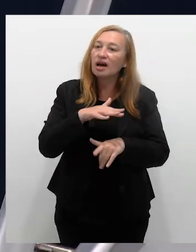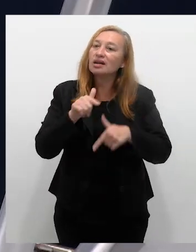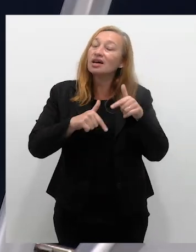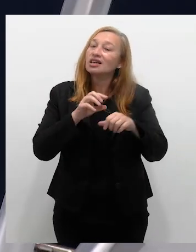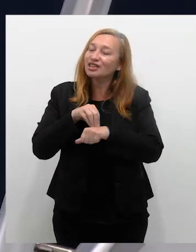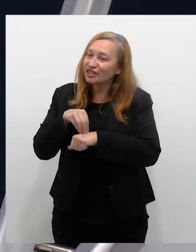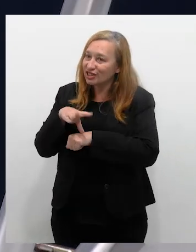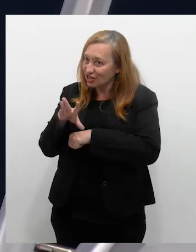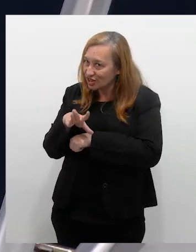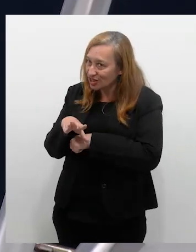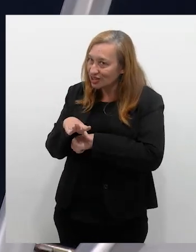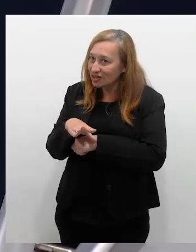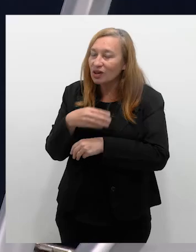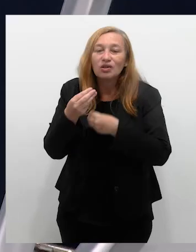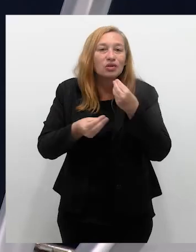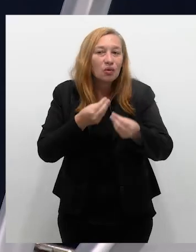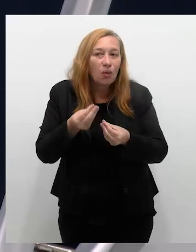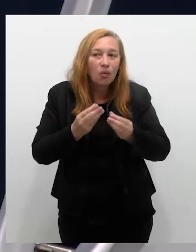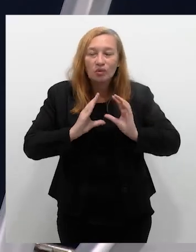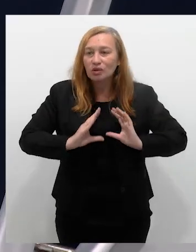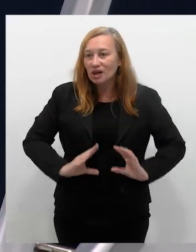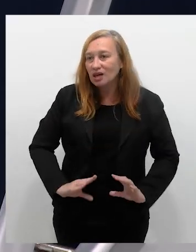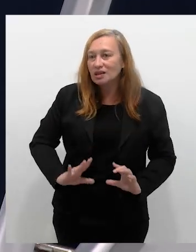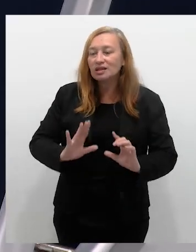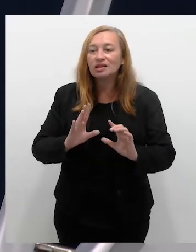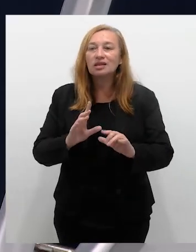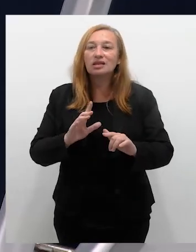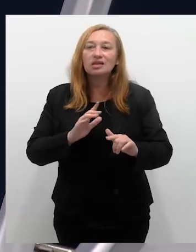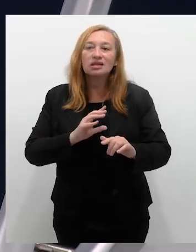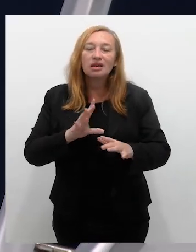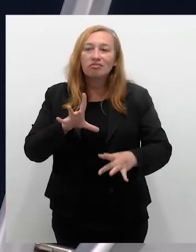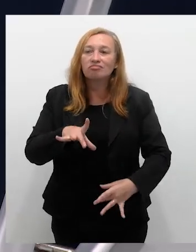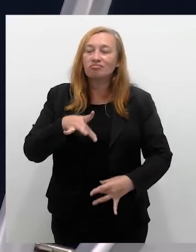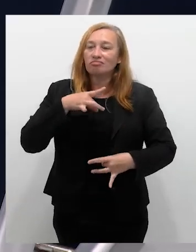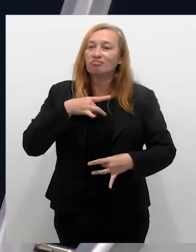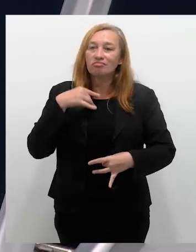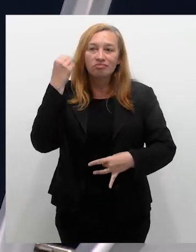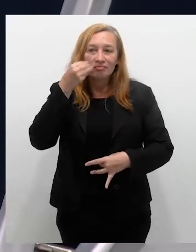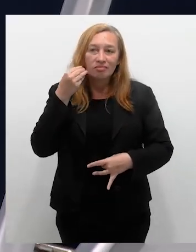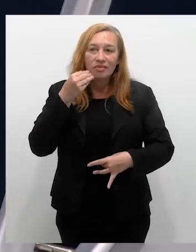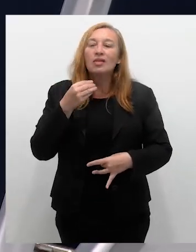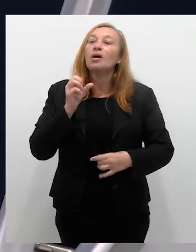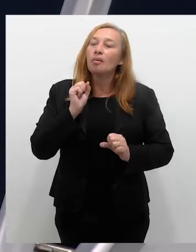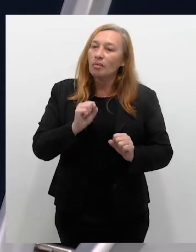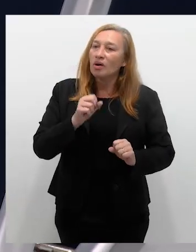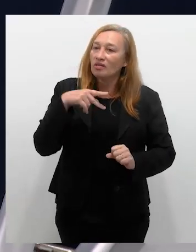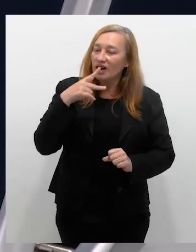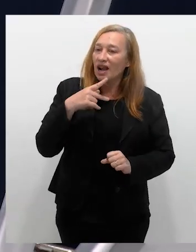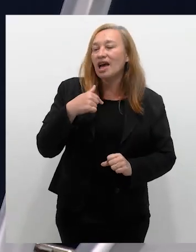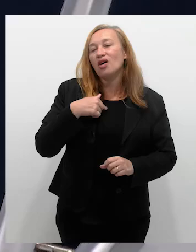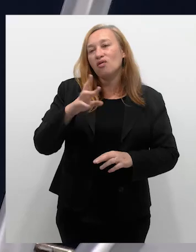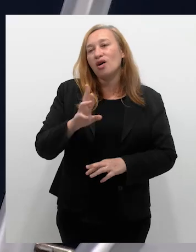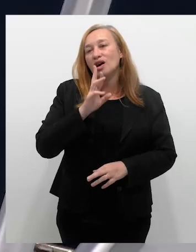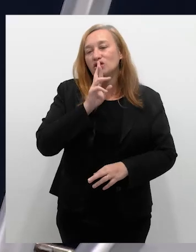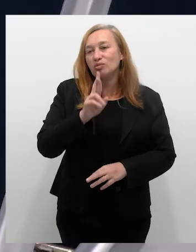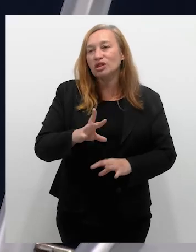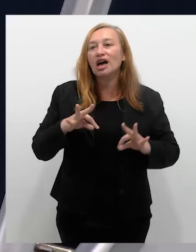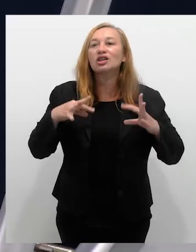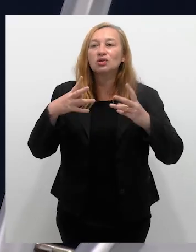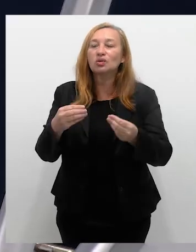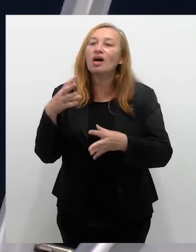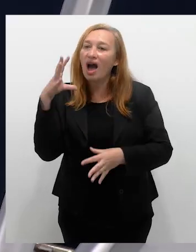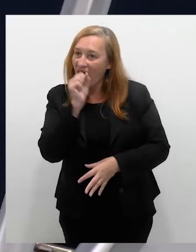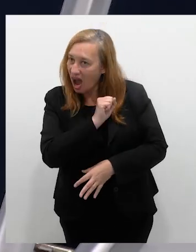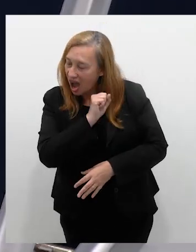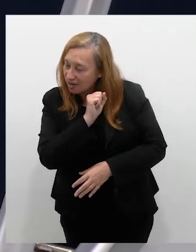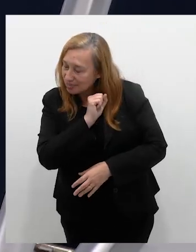de dicas, né, de como se portar, como atuar, experiências, olha, pode escrever lá na DM, eu vou responder todo mundo com o maior